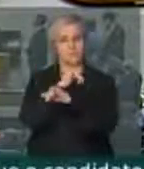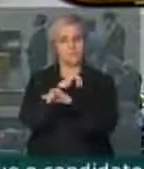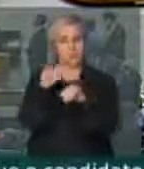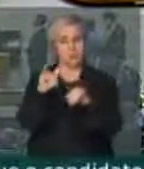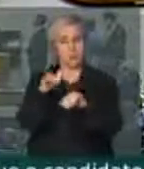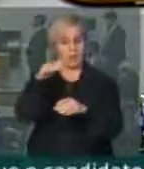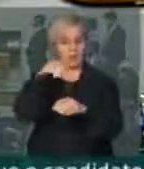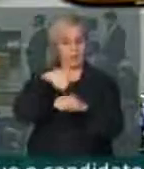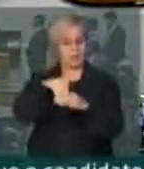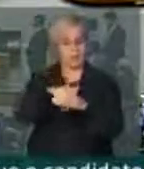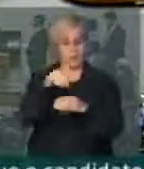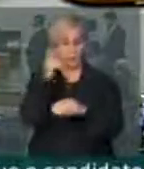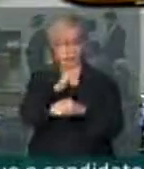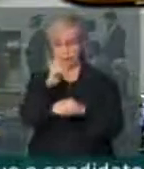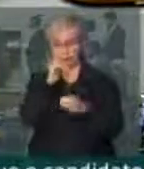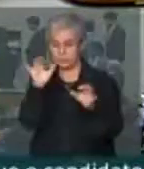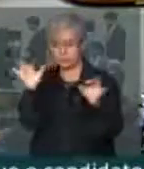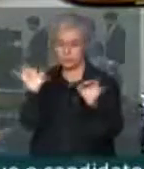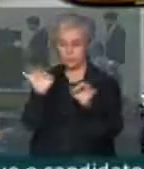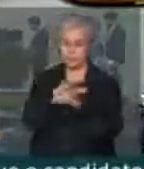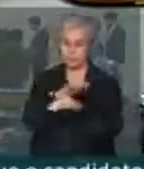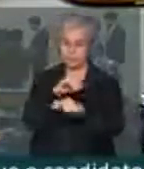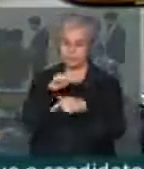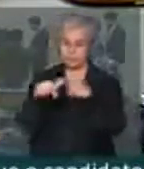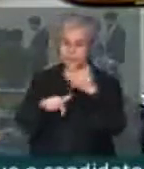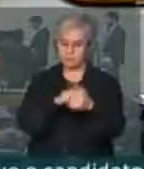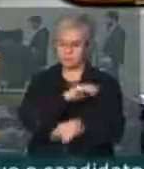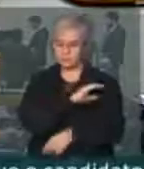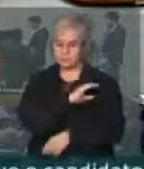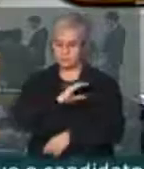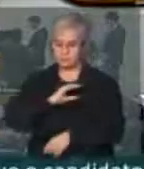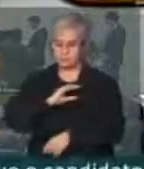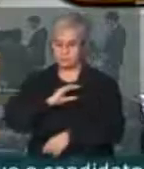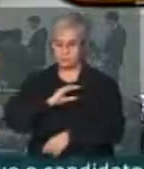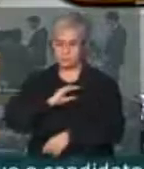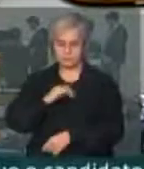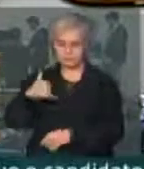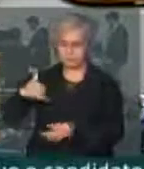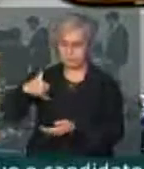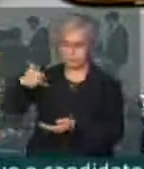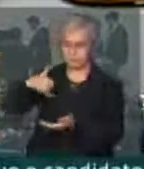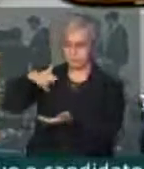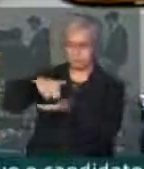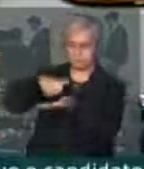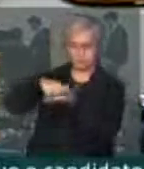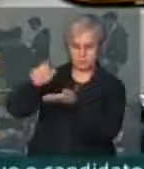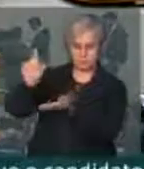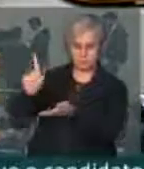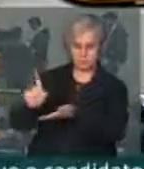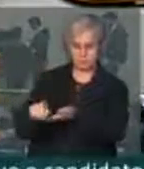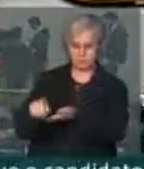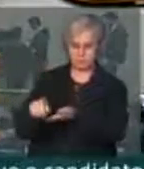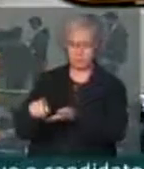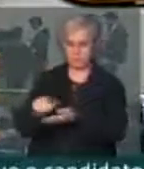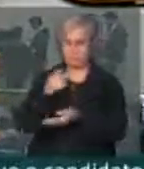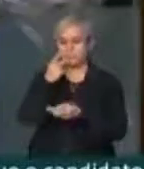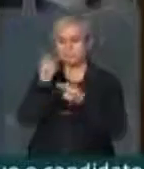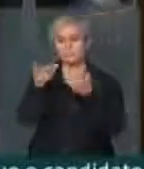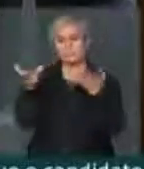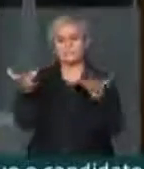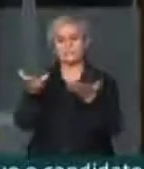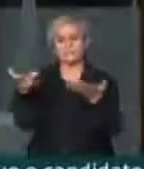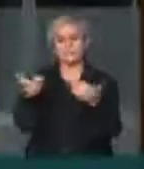votação que foi concluída, os trabalhos foram concluídos na comissão da redução da maioridade penal. Eu quero aqui, senhor presidente,